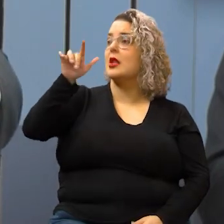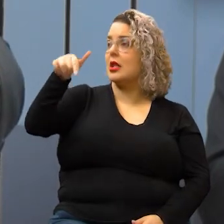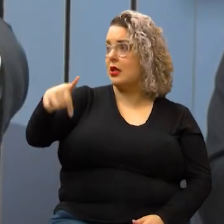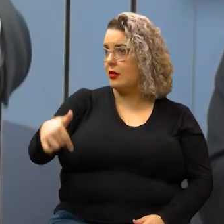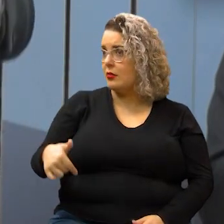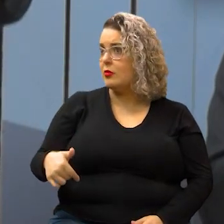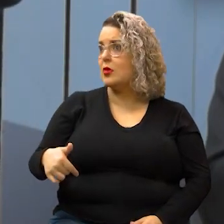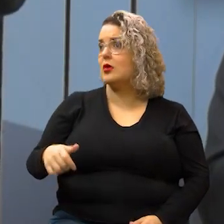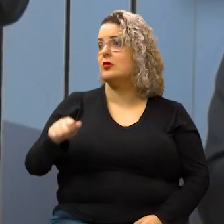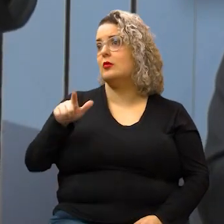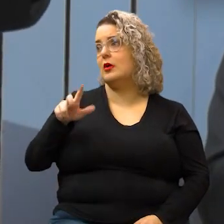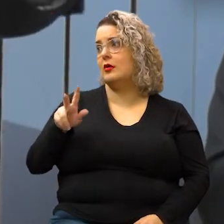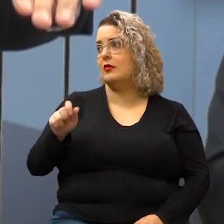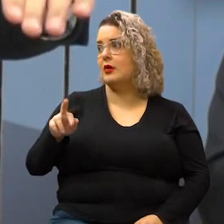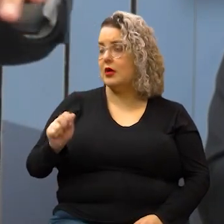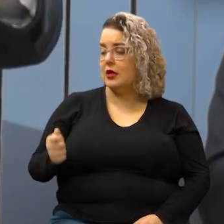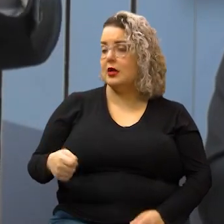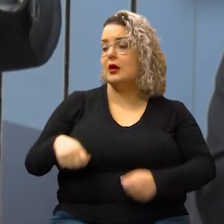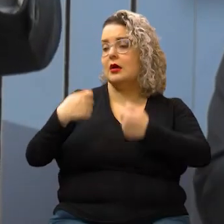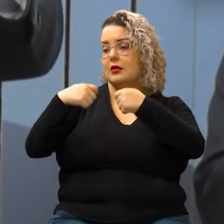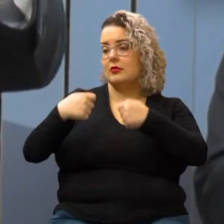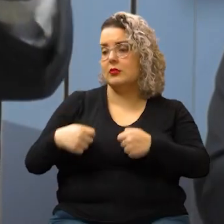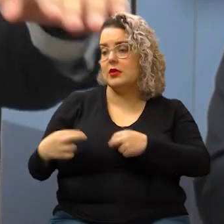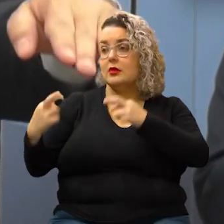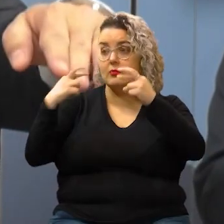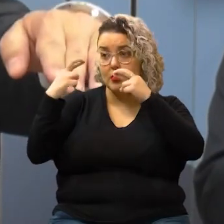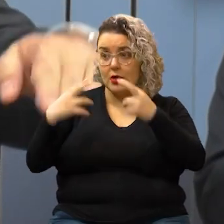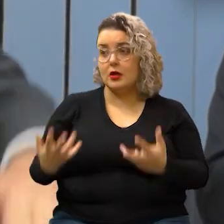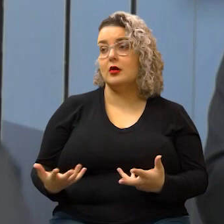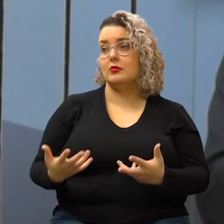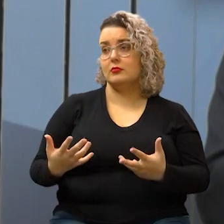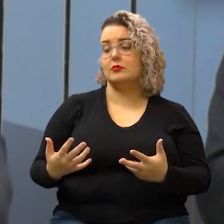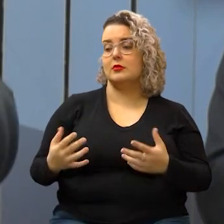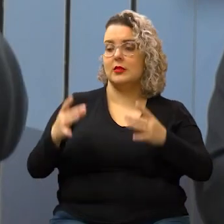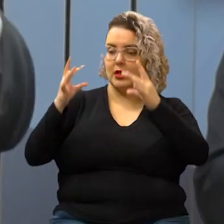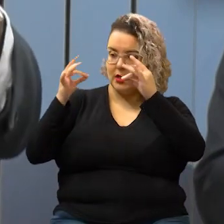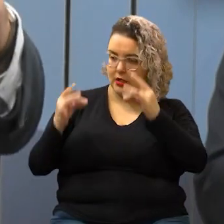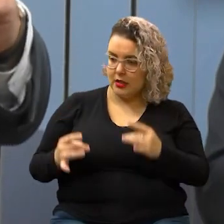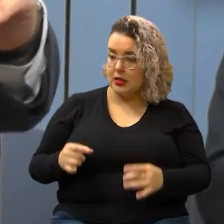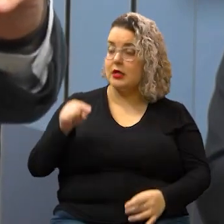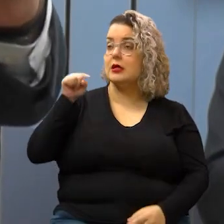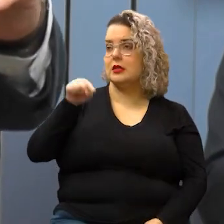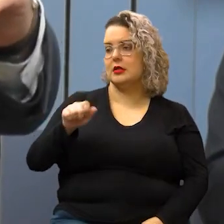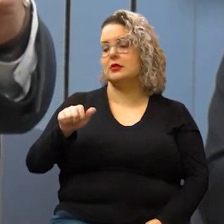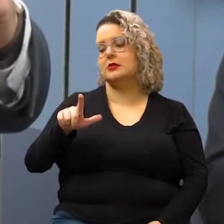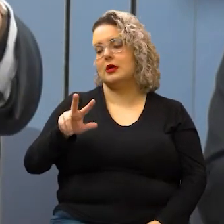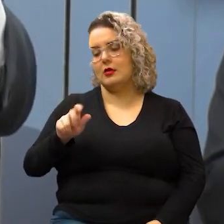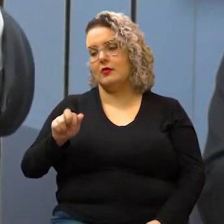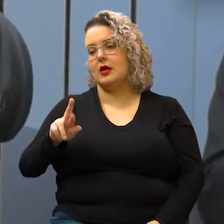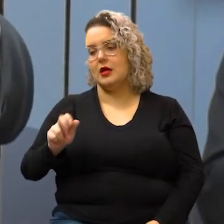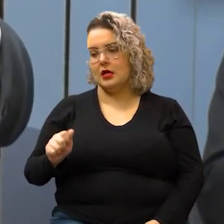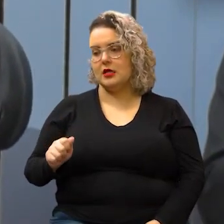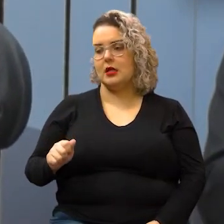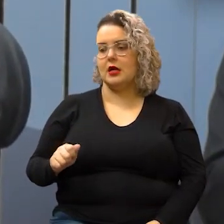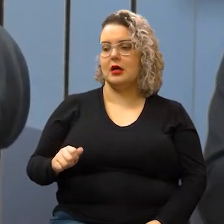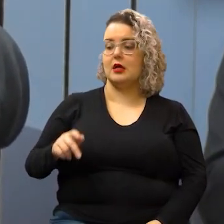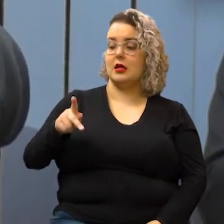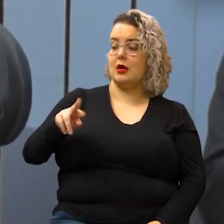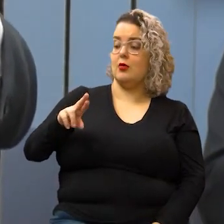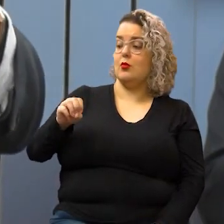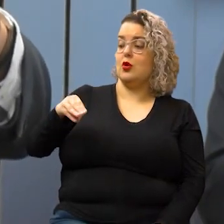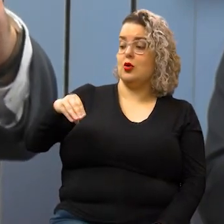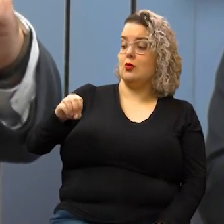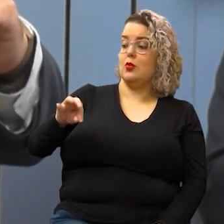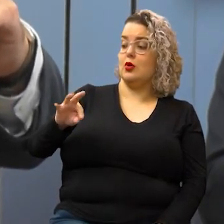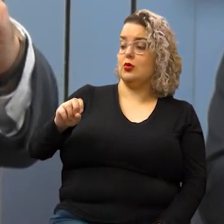sair, então, um alvará que precisa ser observado naqueles conformes. E é nesse alvará que a promotoria tem tido um cuidado, né,